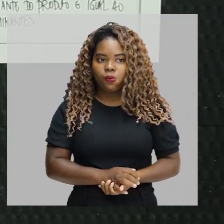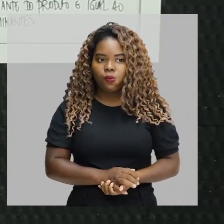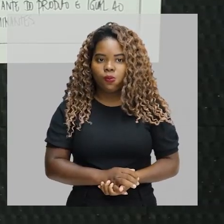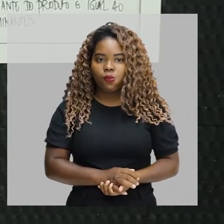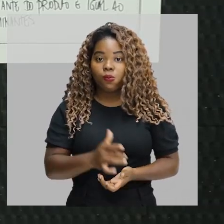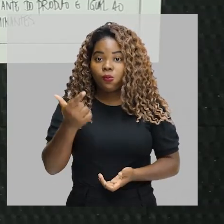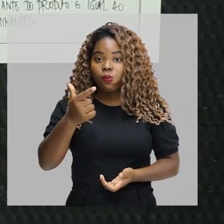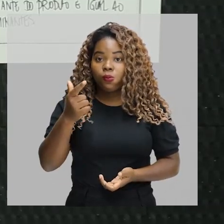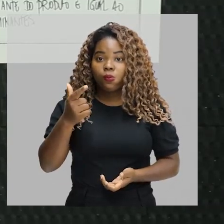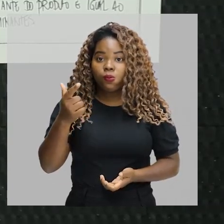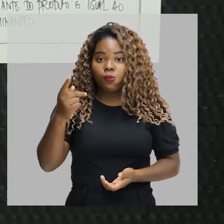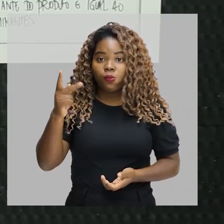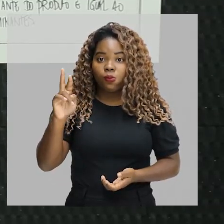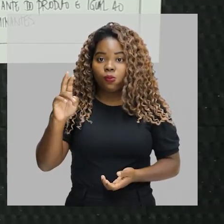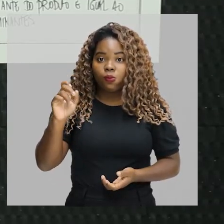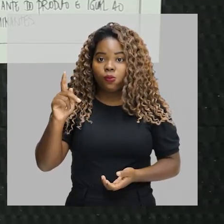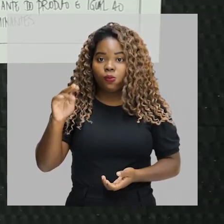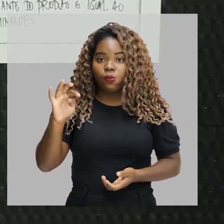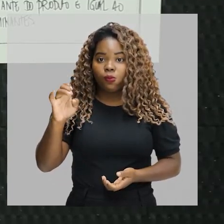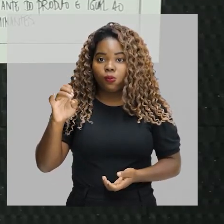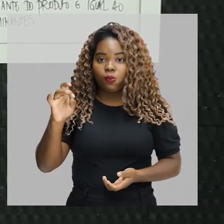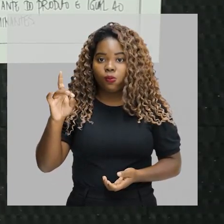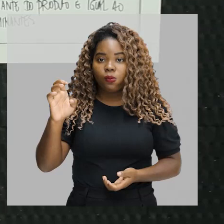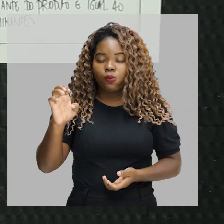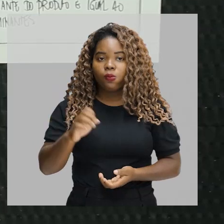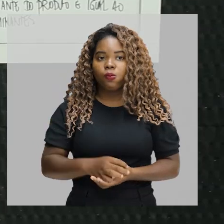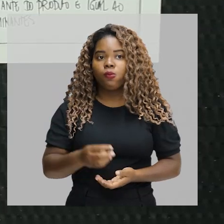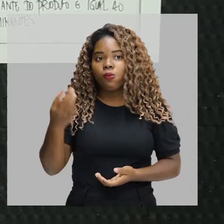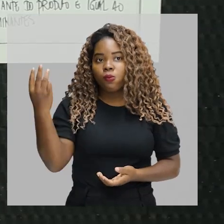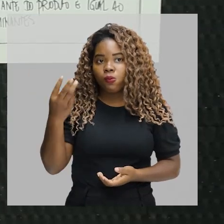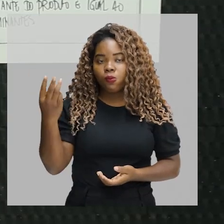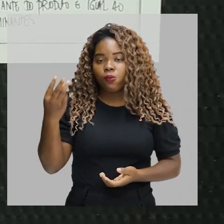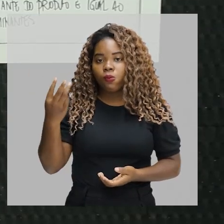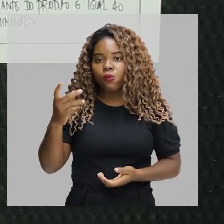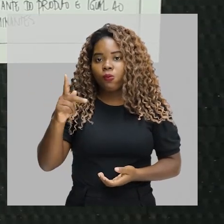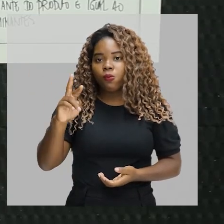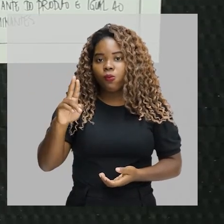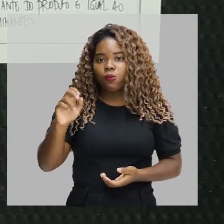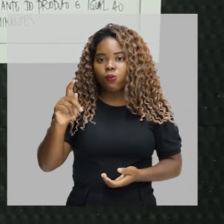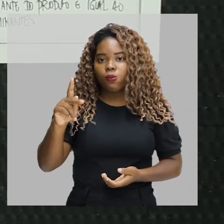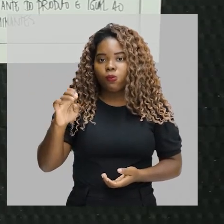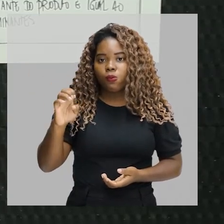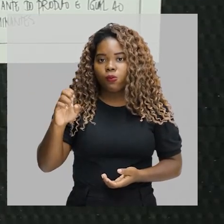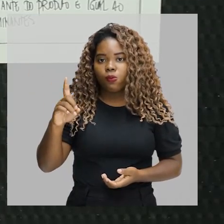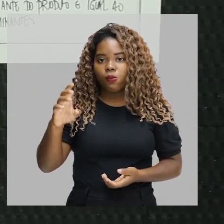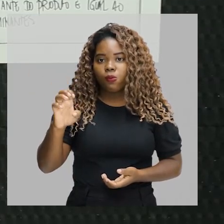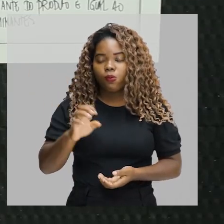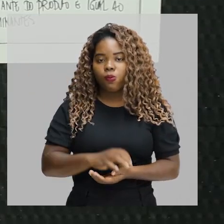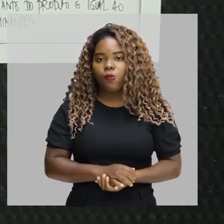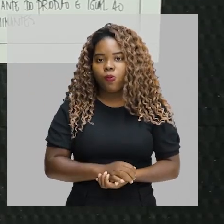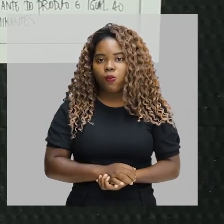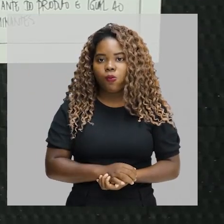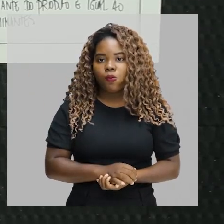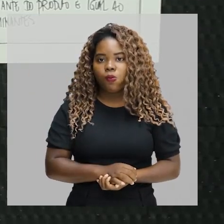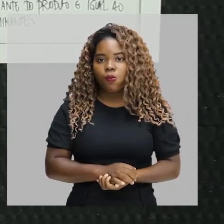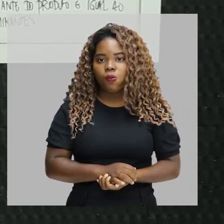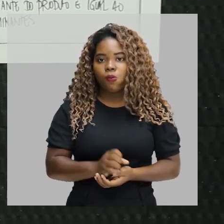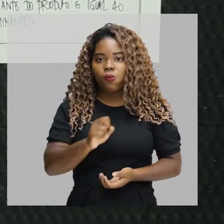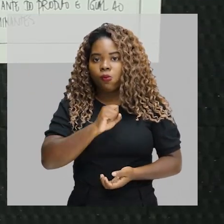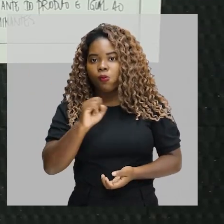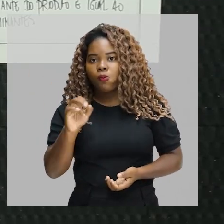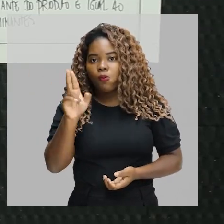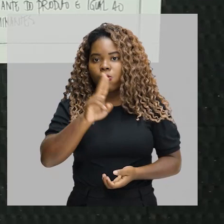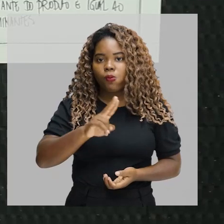segunda propriedade. Ok? Terceira, galera. Se multiplicarmos uma linha ou coluna de